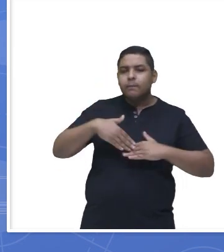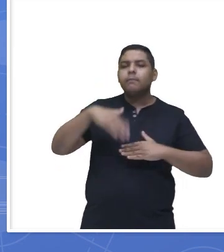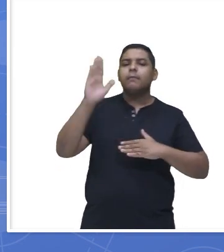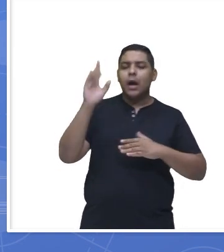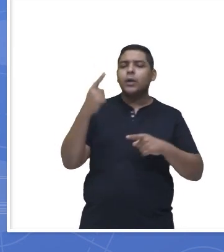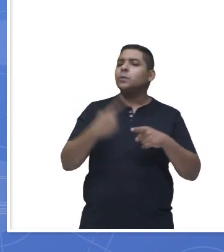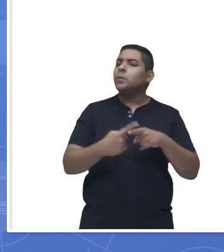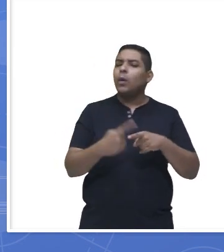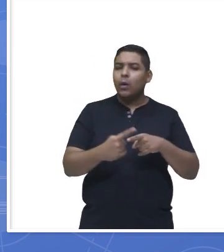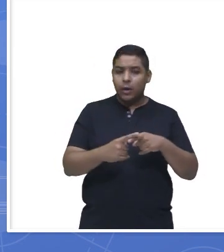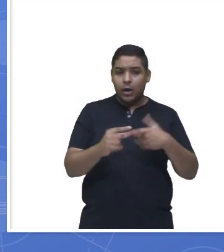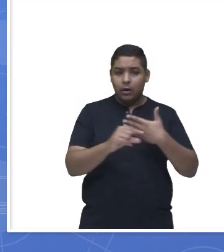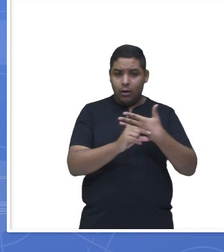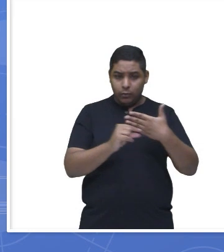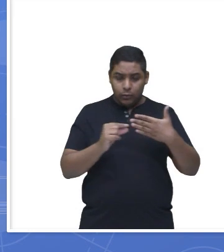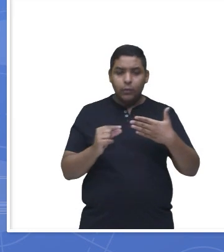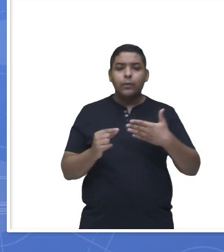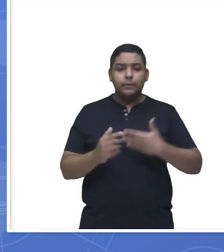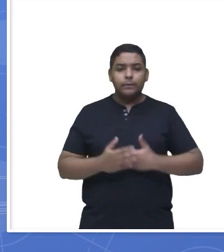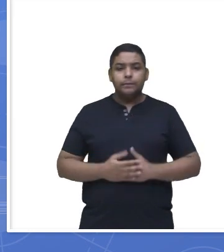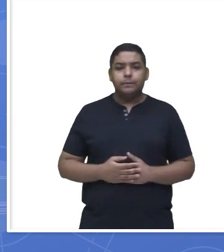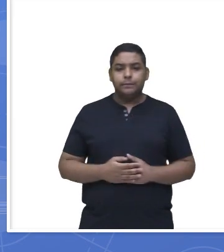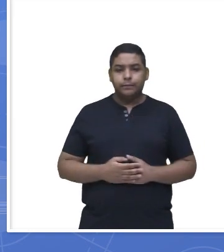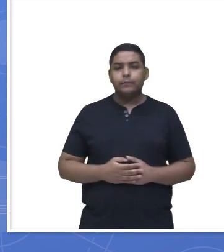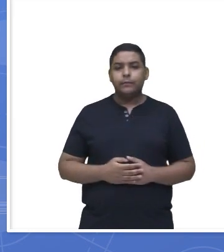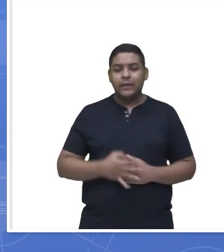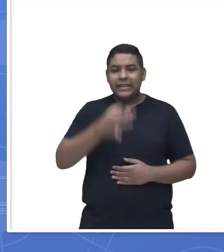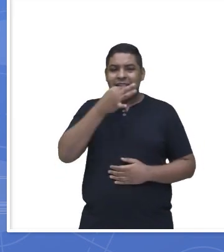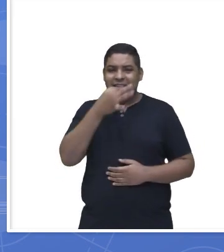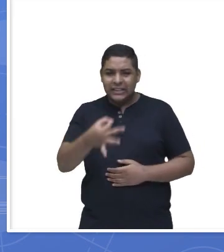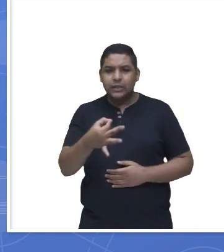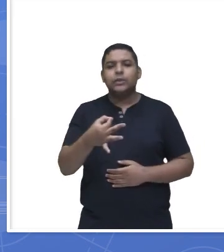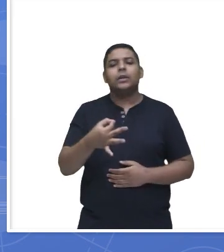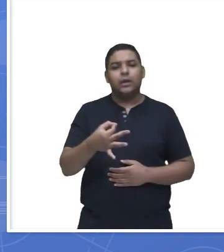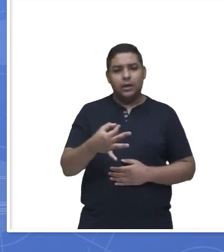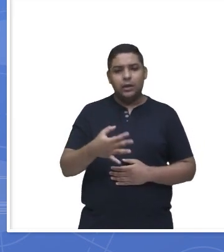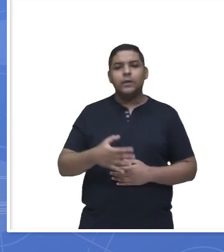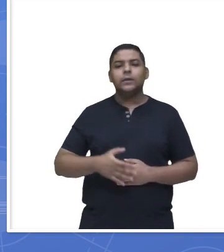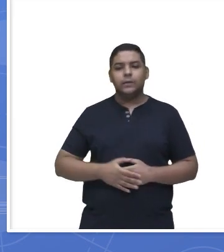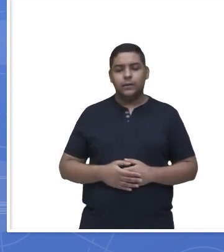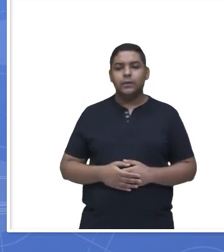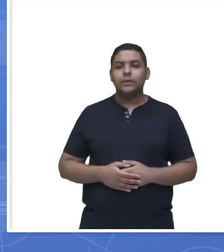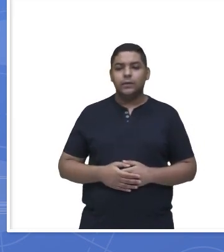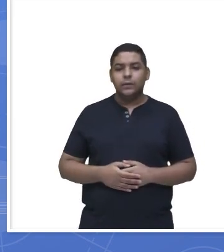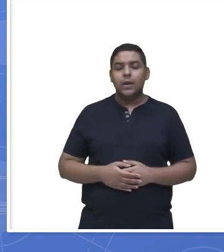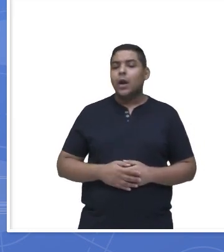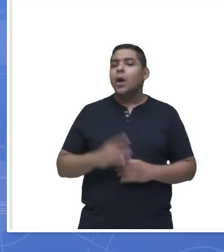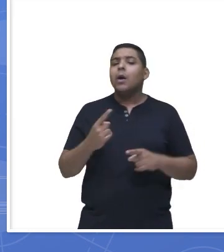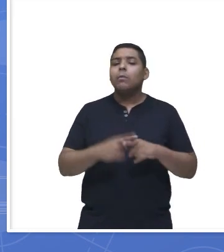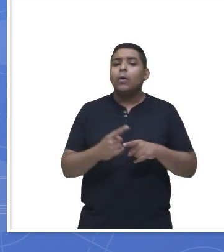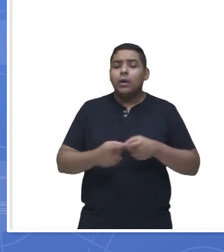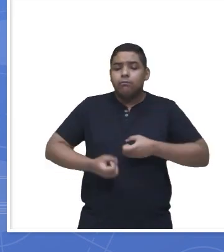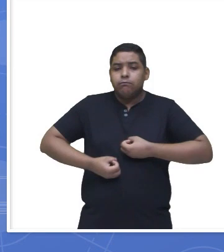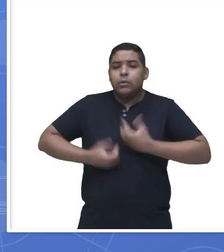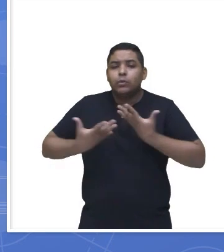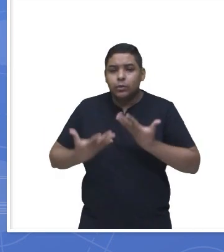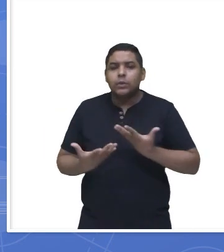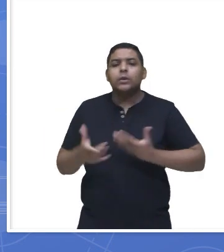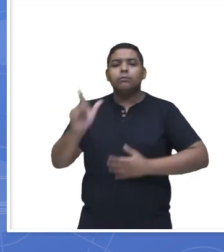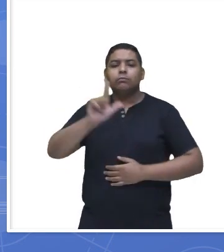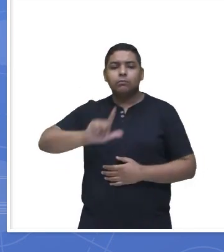Augusto dos Anjos, de alguma forma, foi criticado, não é isso? Porque a produção literária na